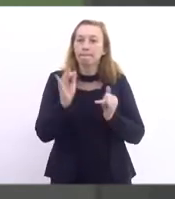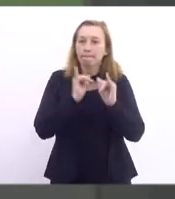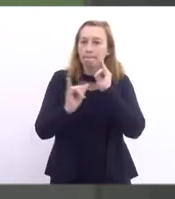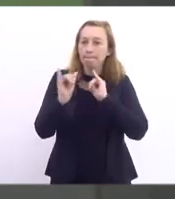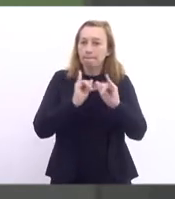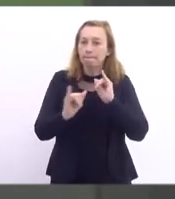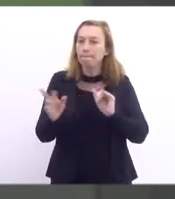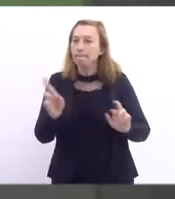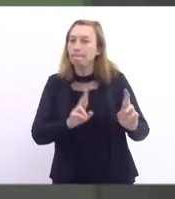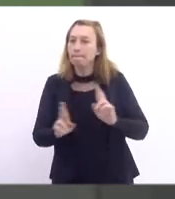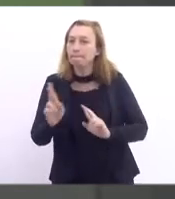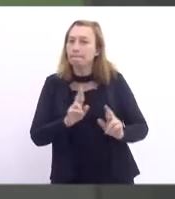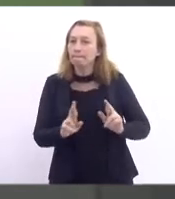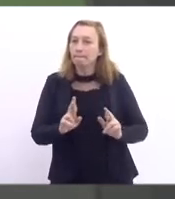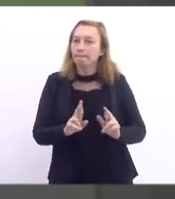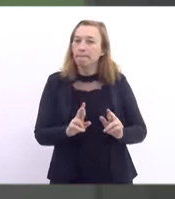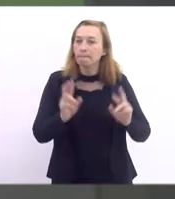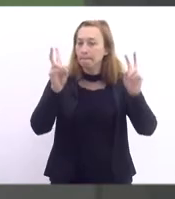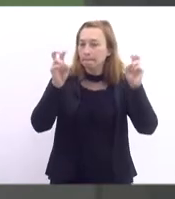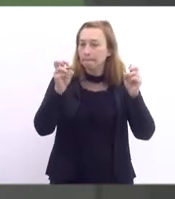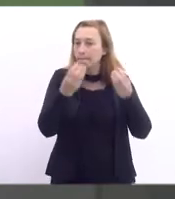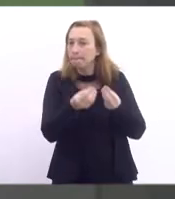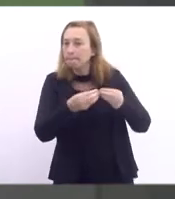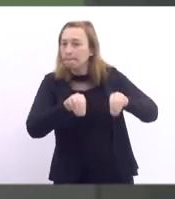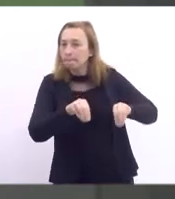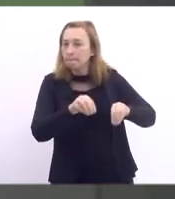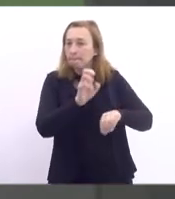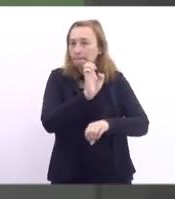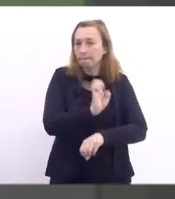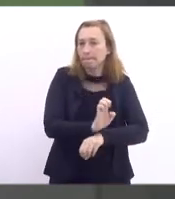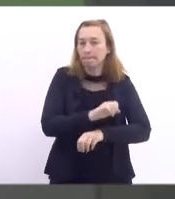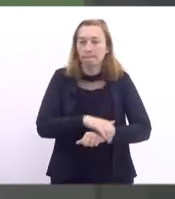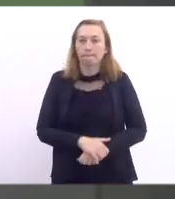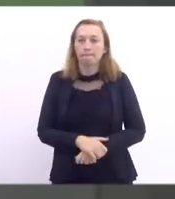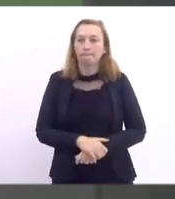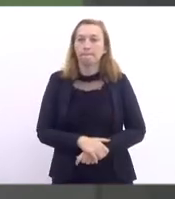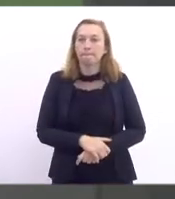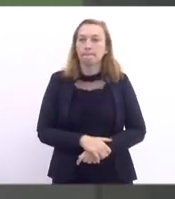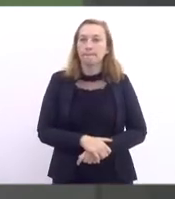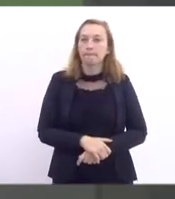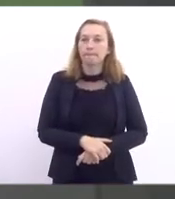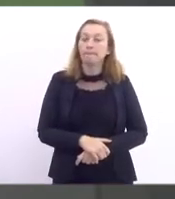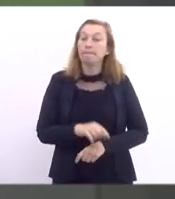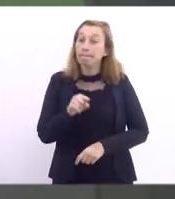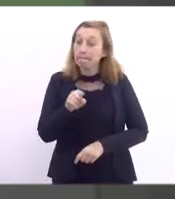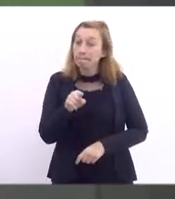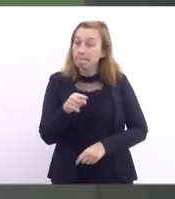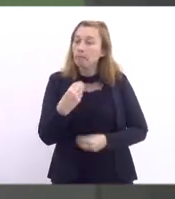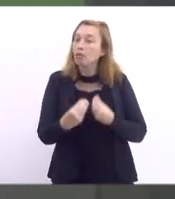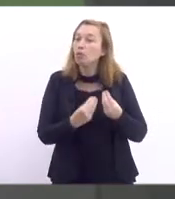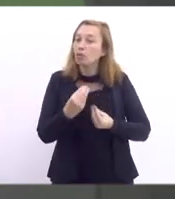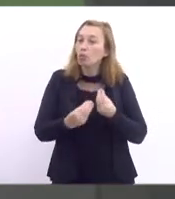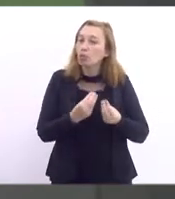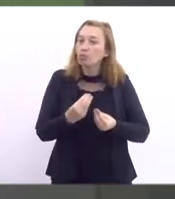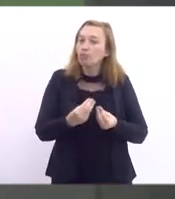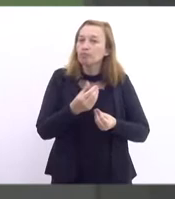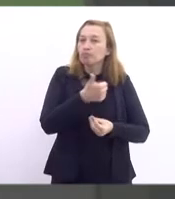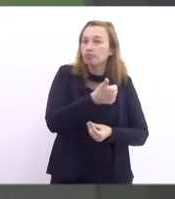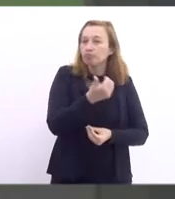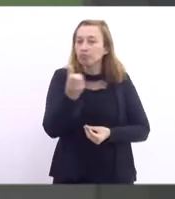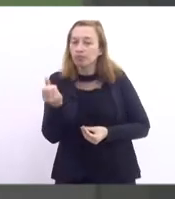em relação aos fatos que afetam o endividamento Estadual esse achado a gente como esse as pessoas que